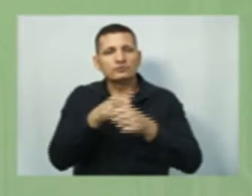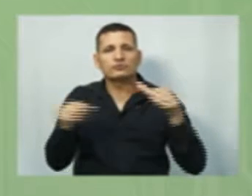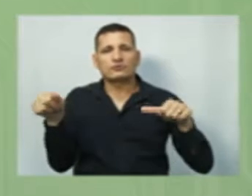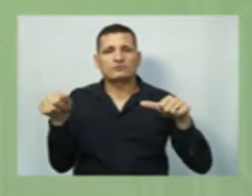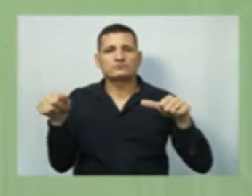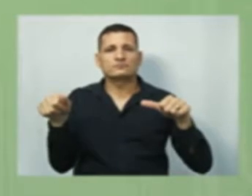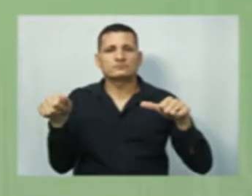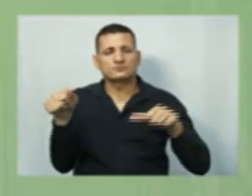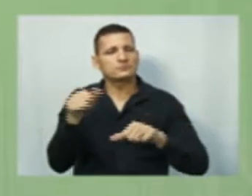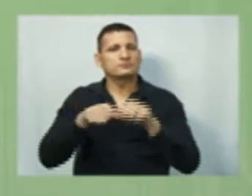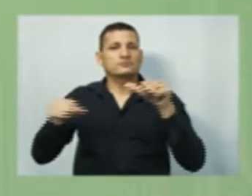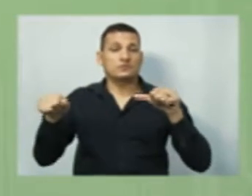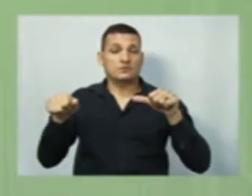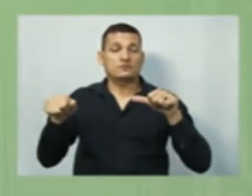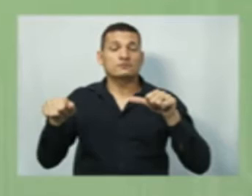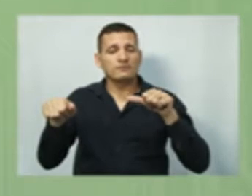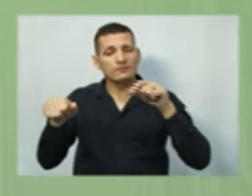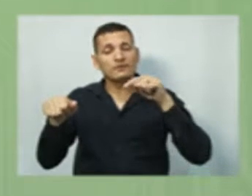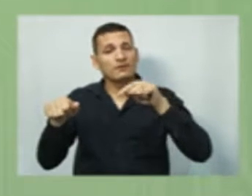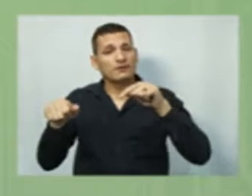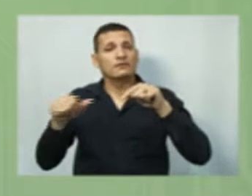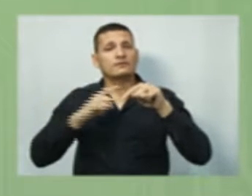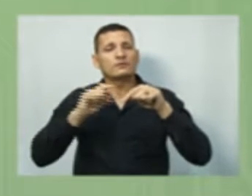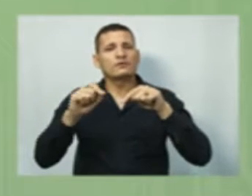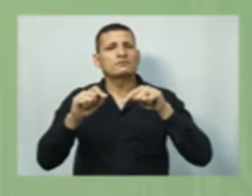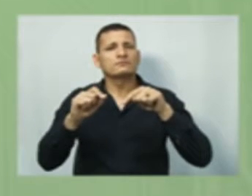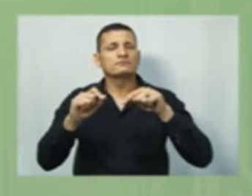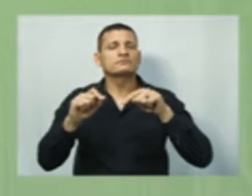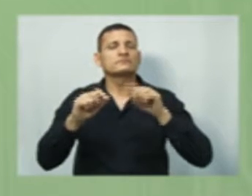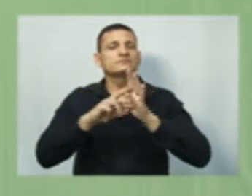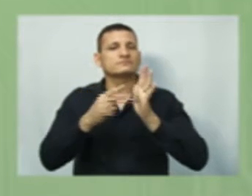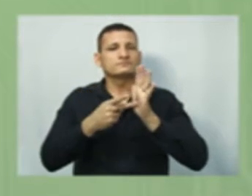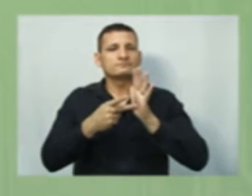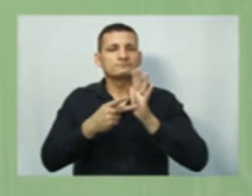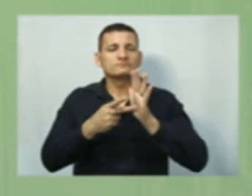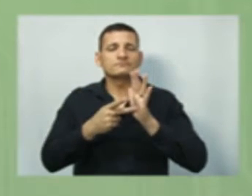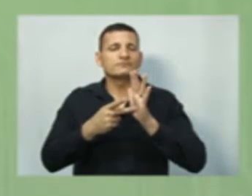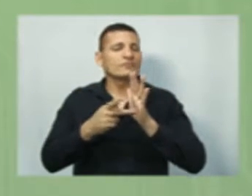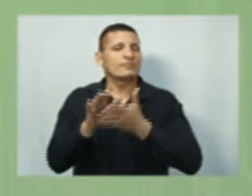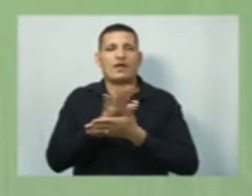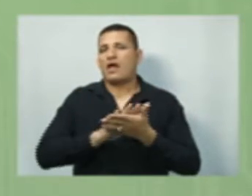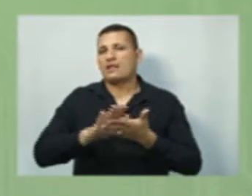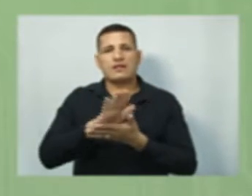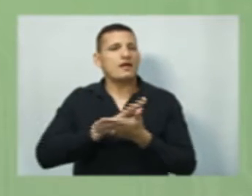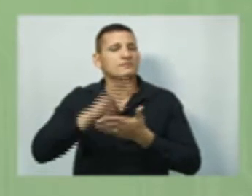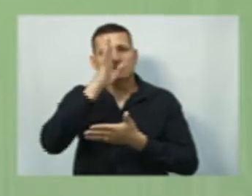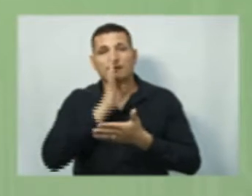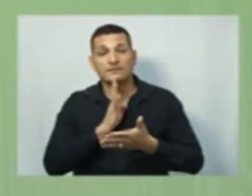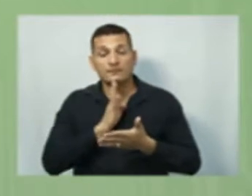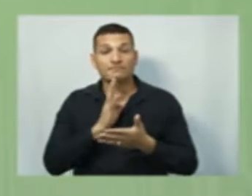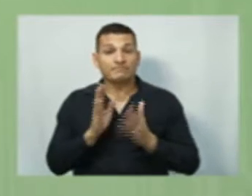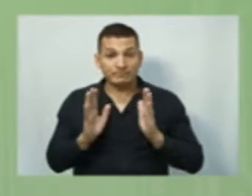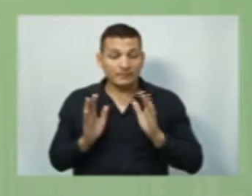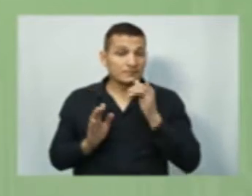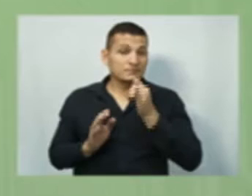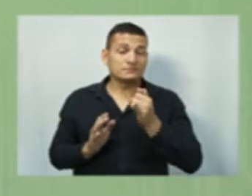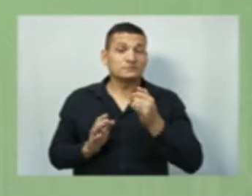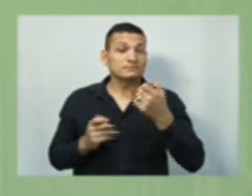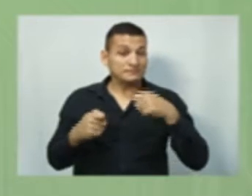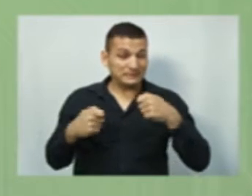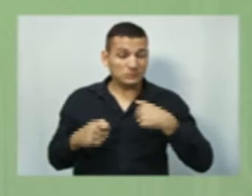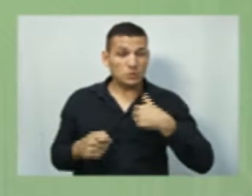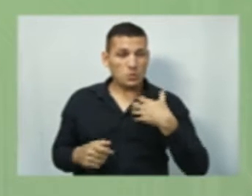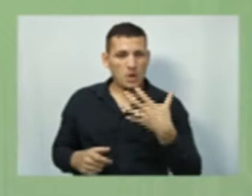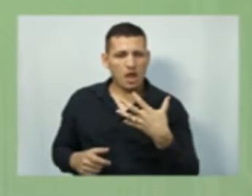A ideia por trás desse princípio é que nada é de graça. Para conseguir o que queremos, precisamos abrir mão de outra